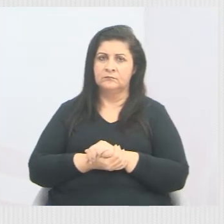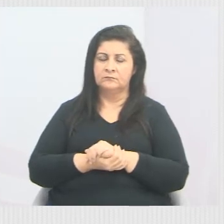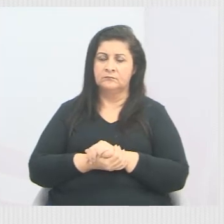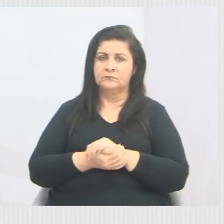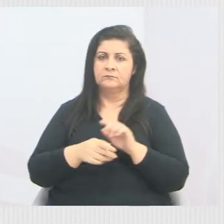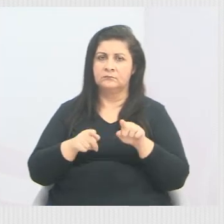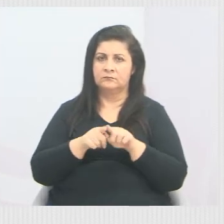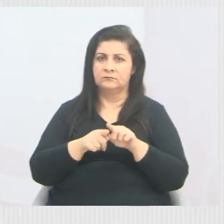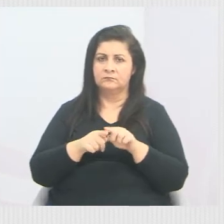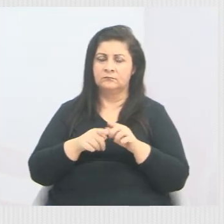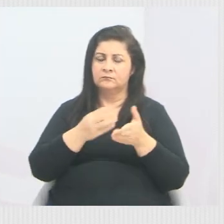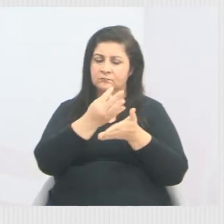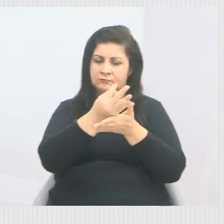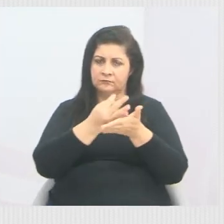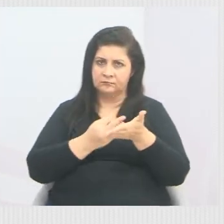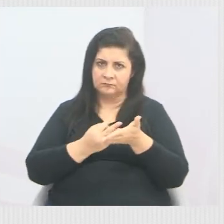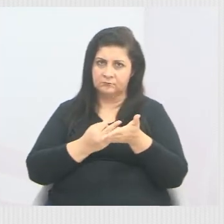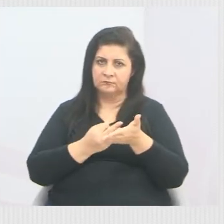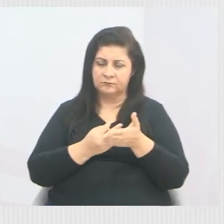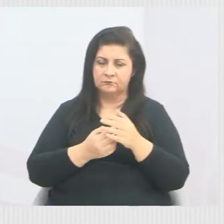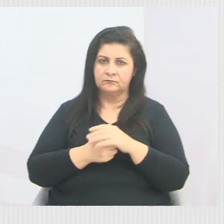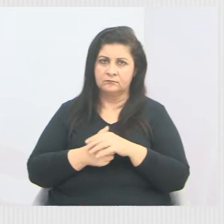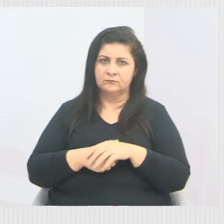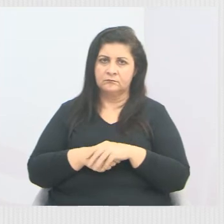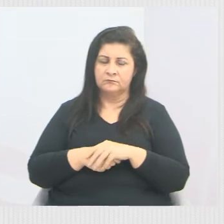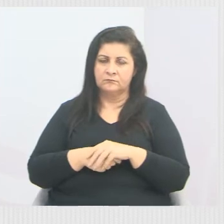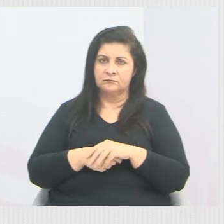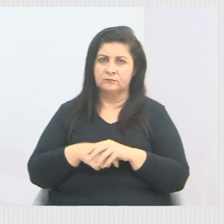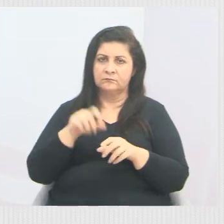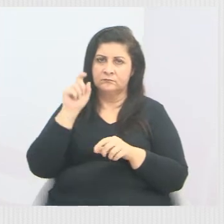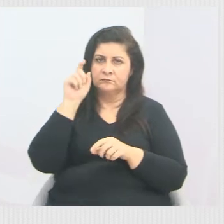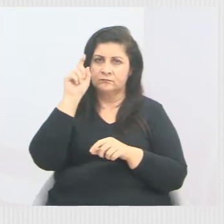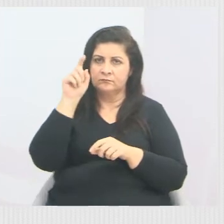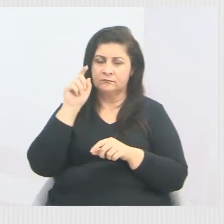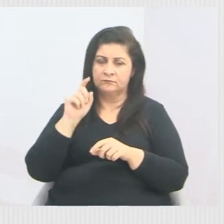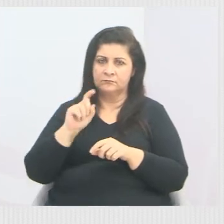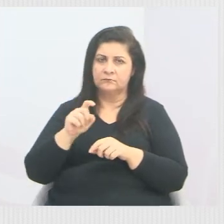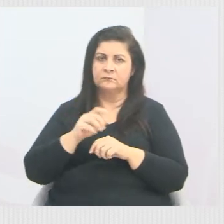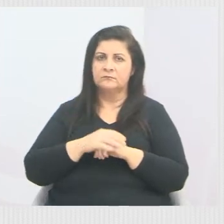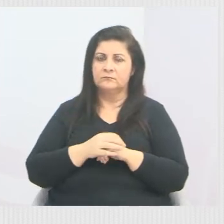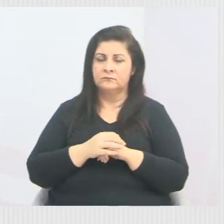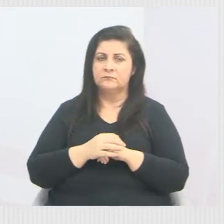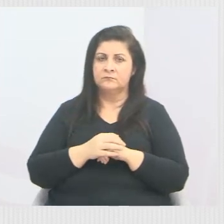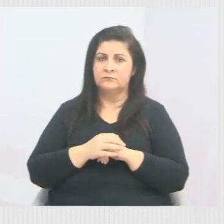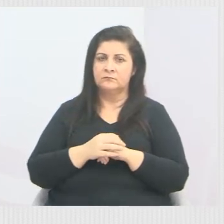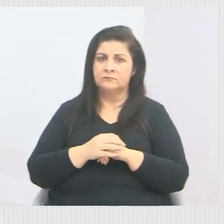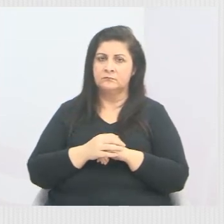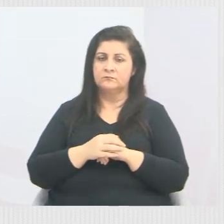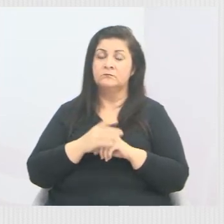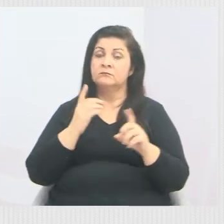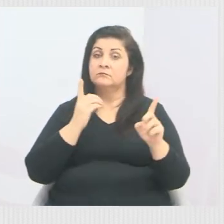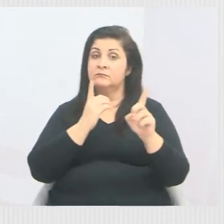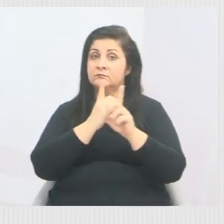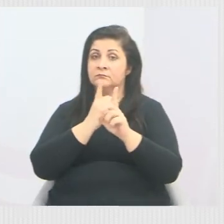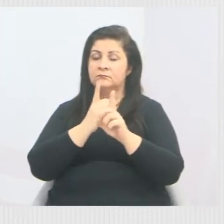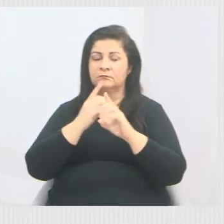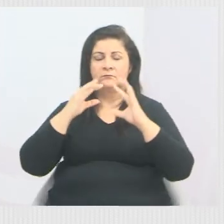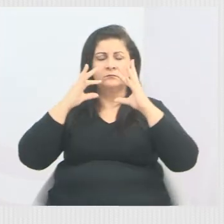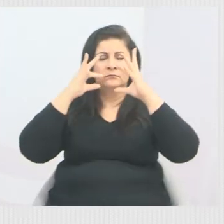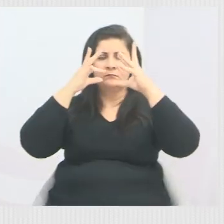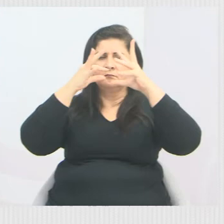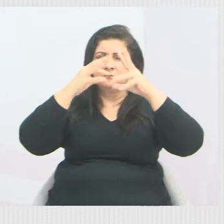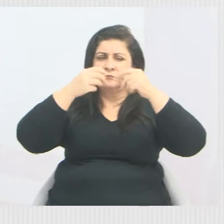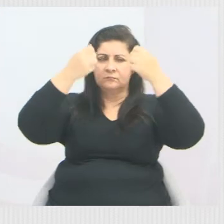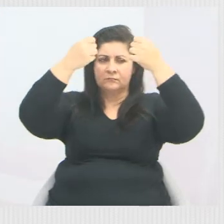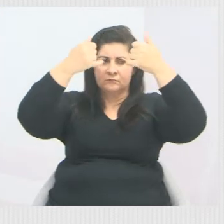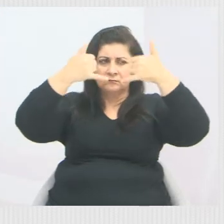é relatório resumido da execução orçamentária. Clicando nesses dois locais circulados, vocês vão encontrar todos